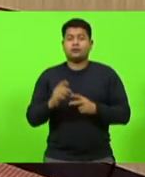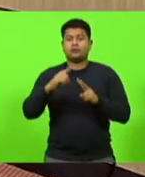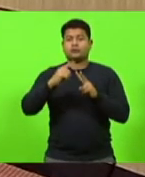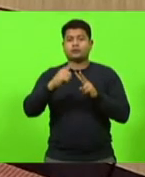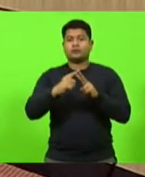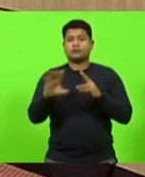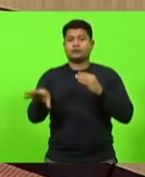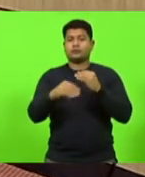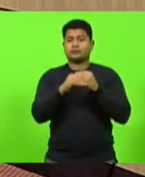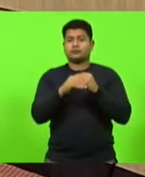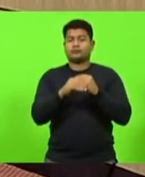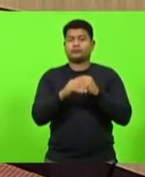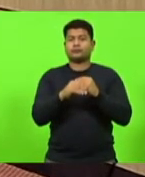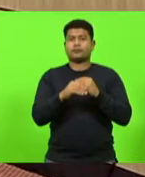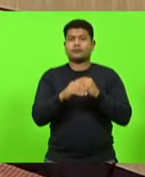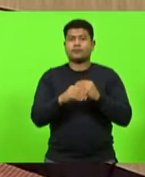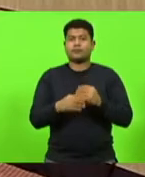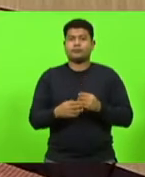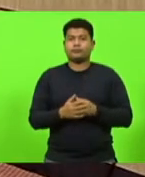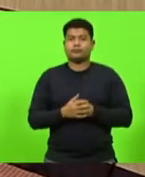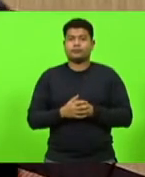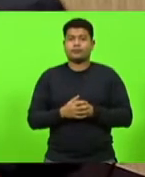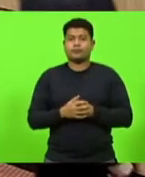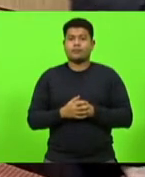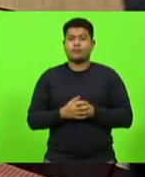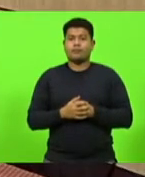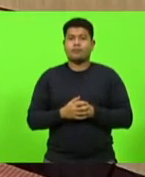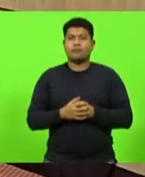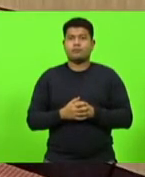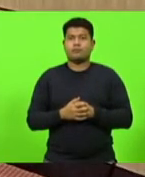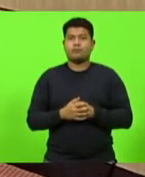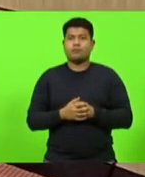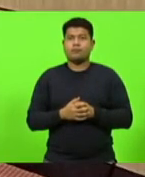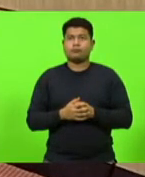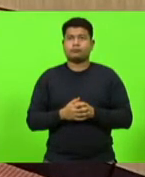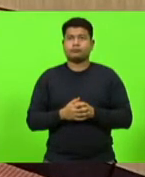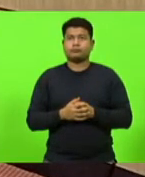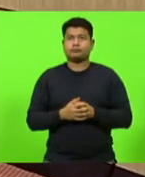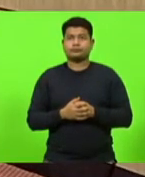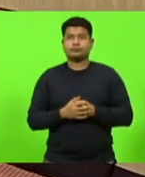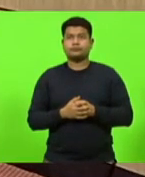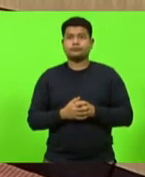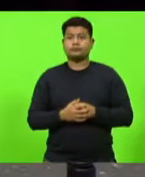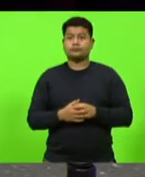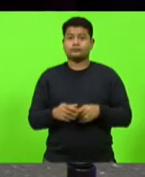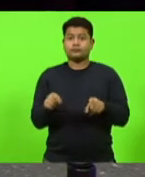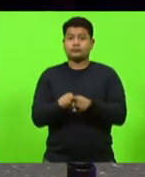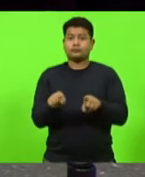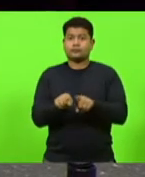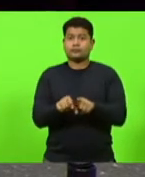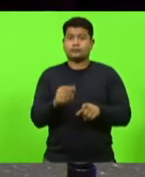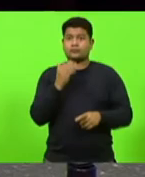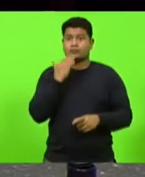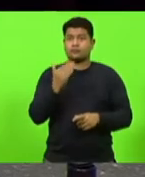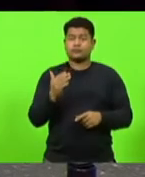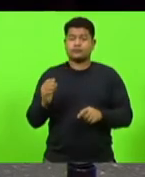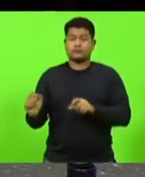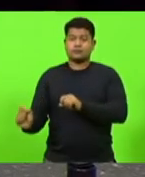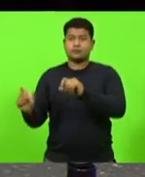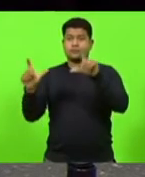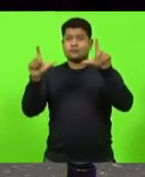às duas emendas, os dois requerimentos. E sugiro também, presidente, a abertura do